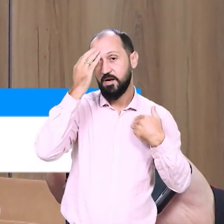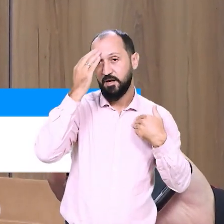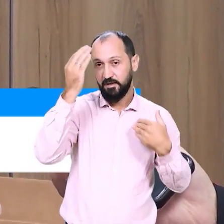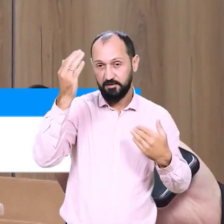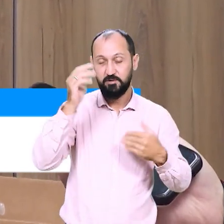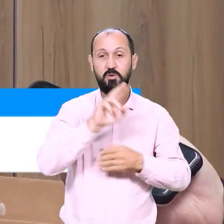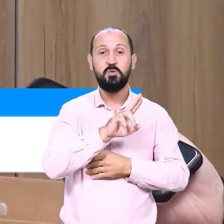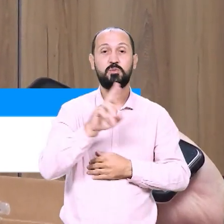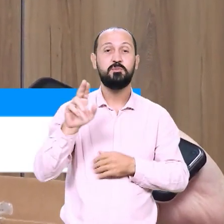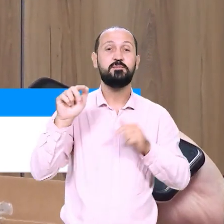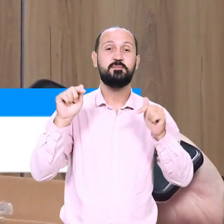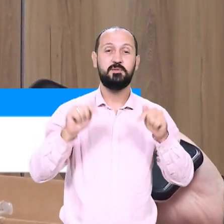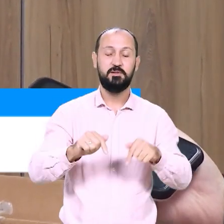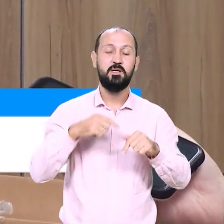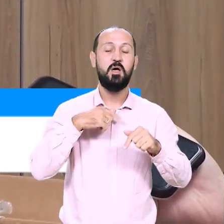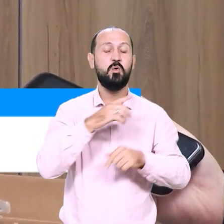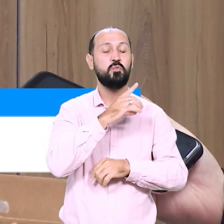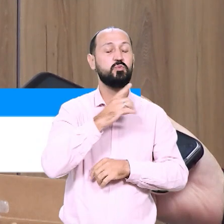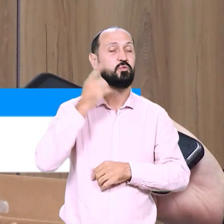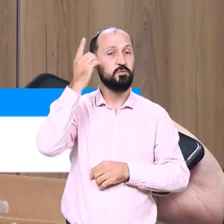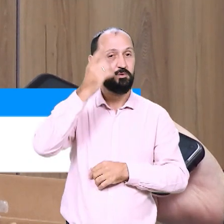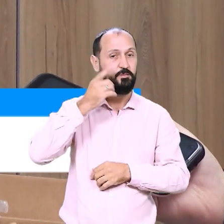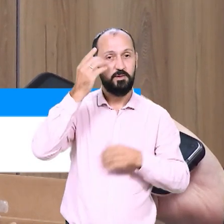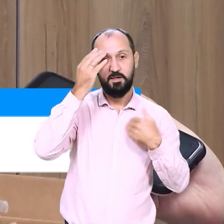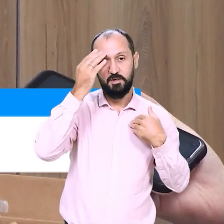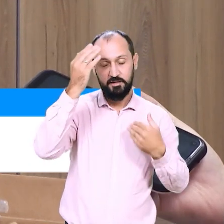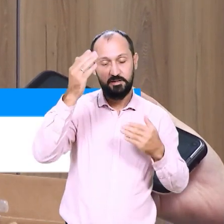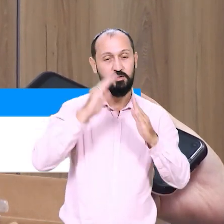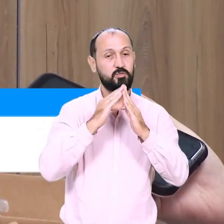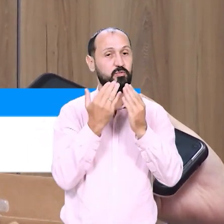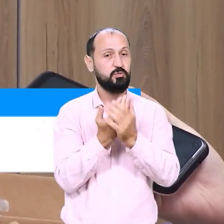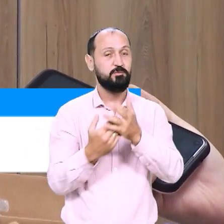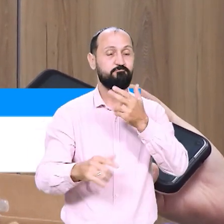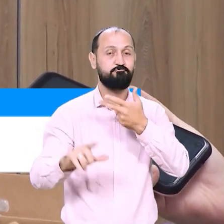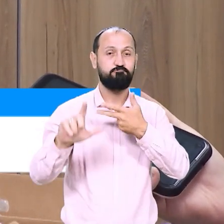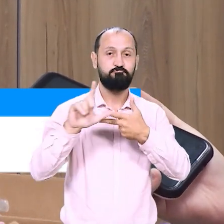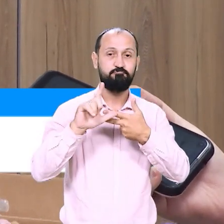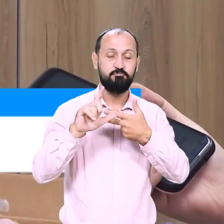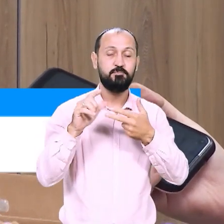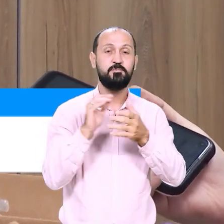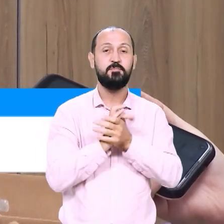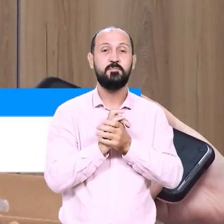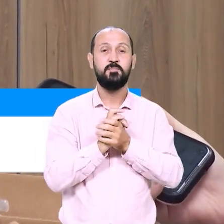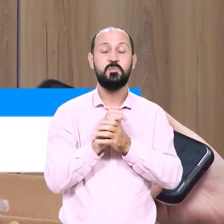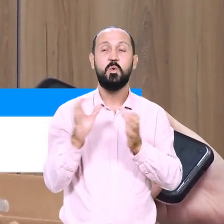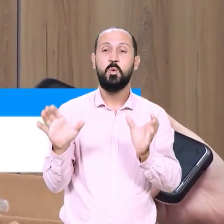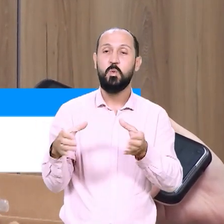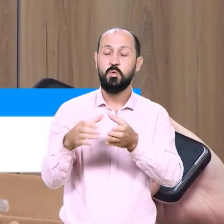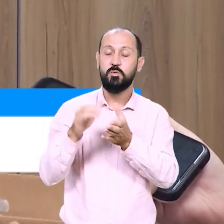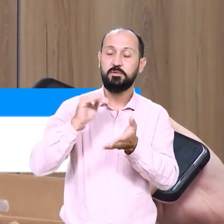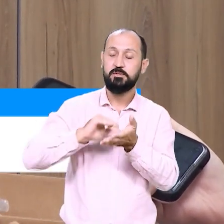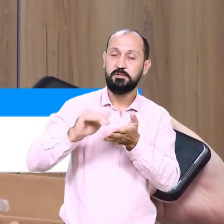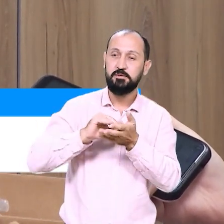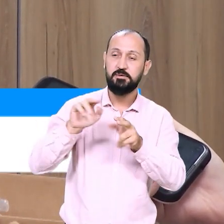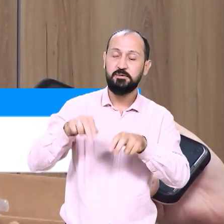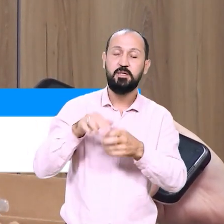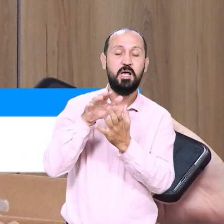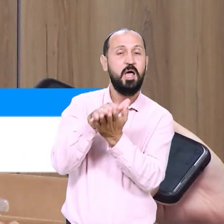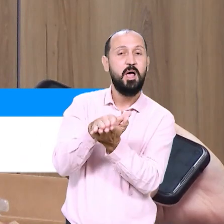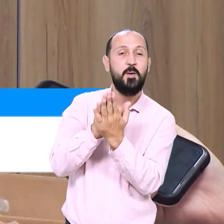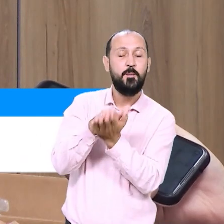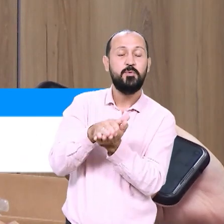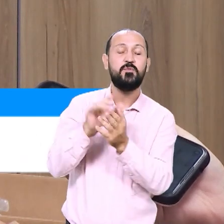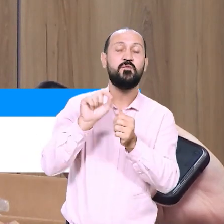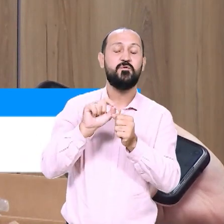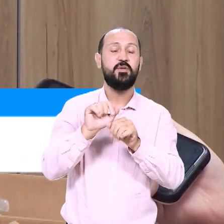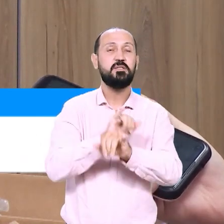atendidas. Nós queremos agradecer em nome da casa, todos os deputados, agradecer aí a Escola do Legislativo, o pessoal da